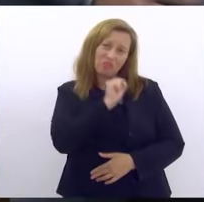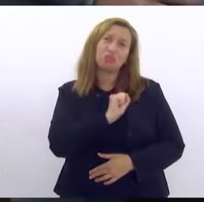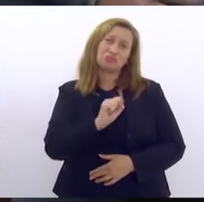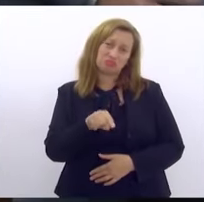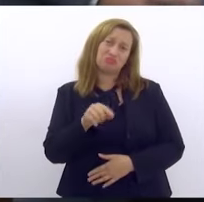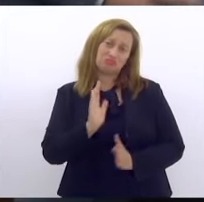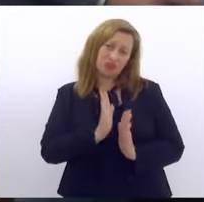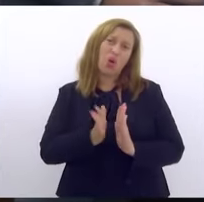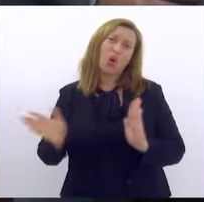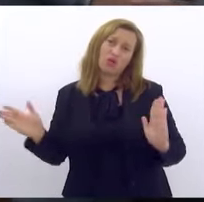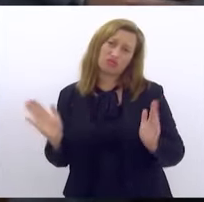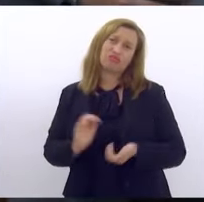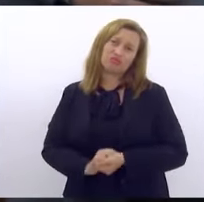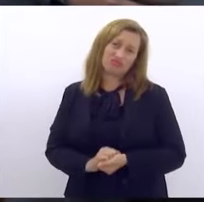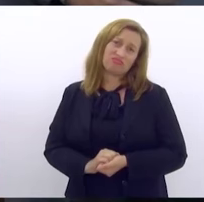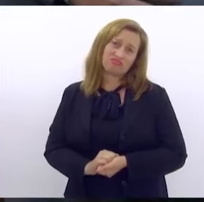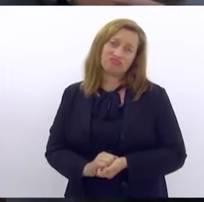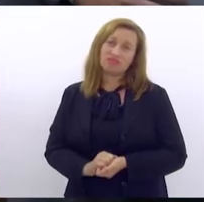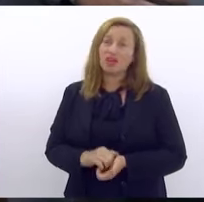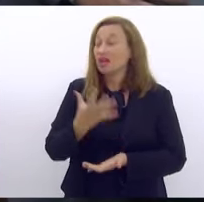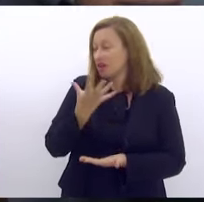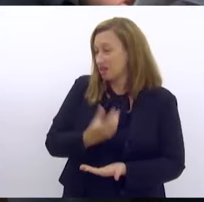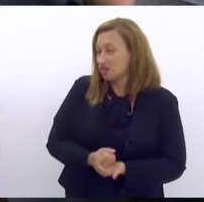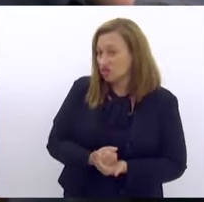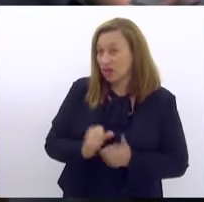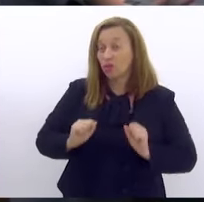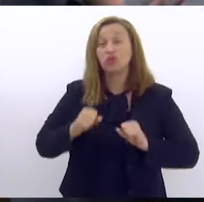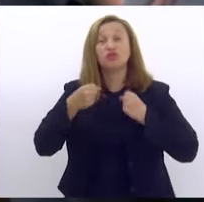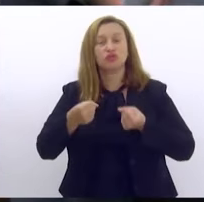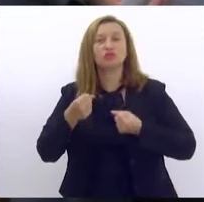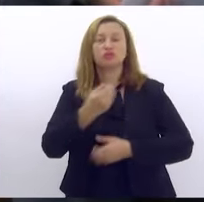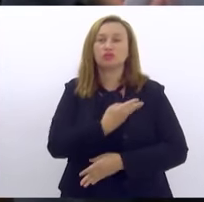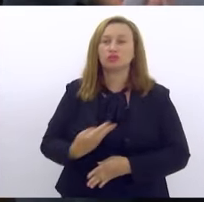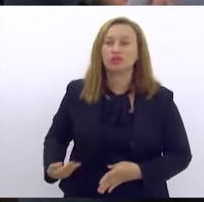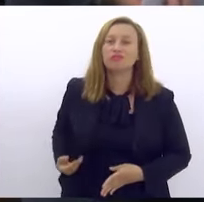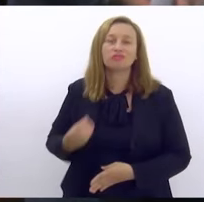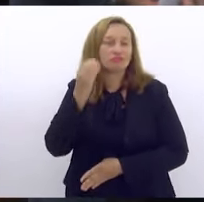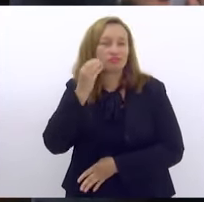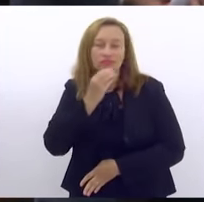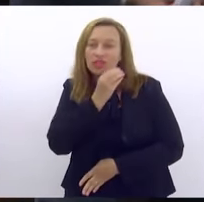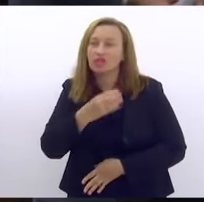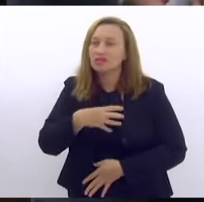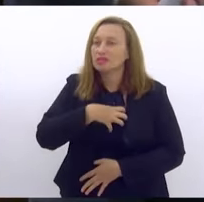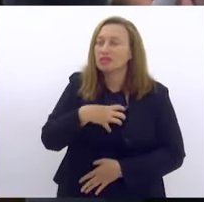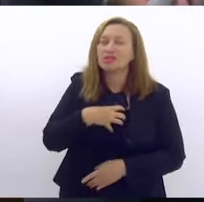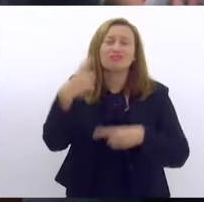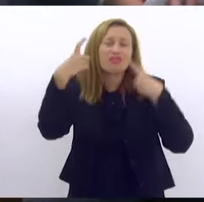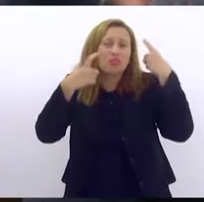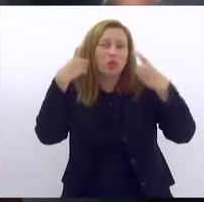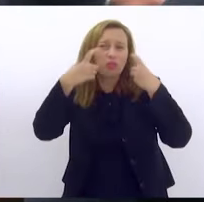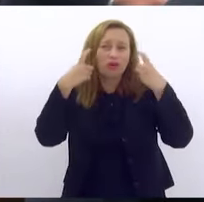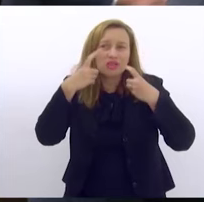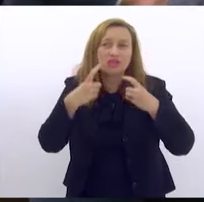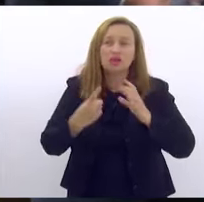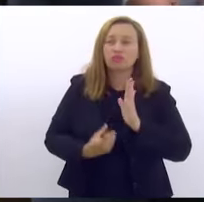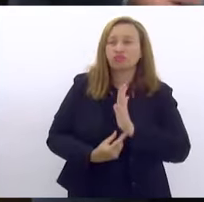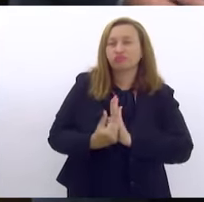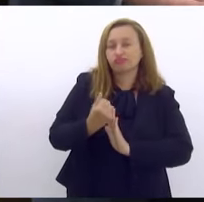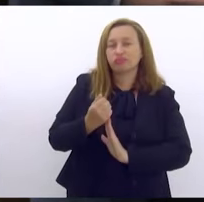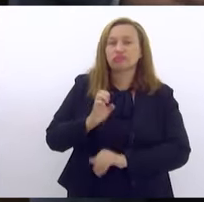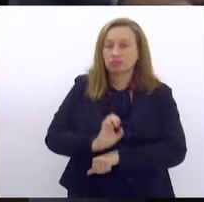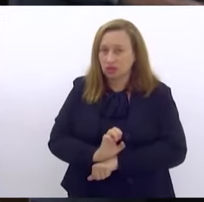pela ordem. Primeiro, registrar, de fato, o empenho do governador Cláudio Castro, no sentido da preocupação com a questão financeira do